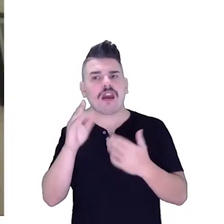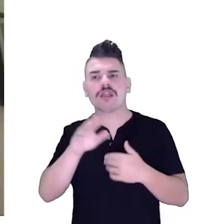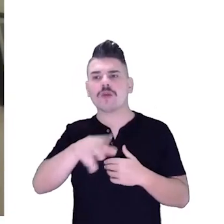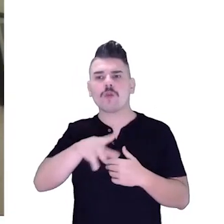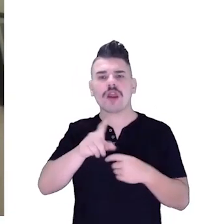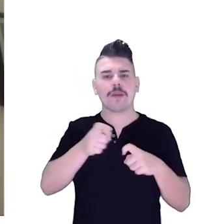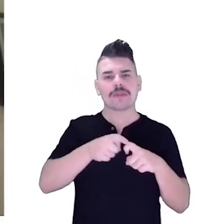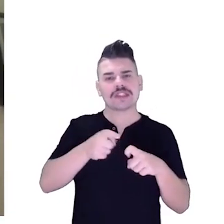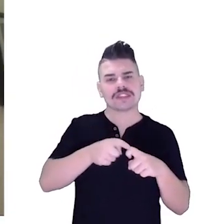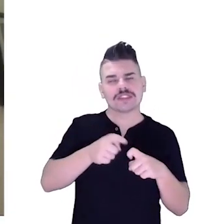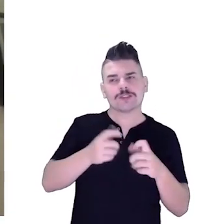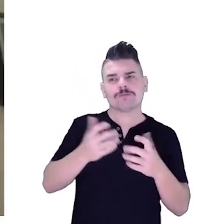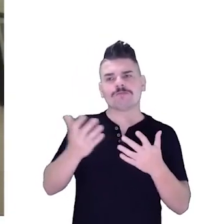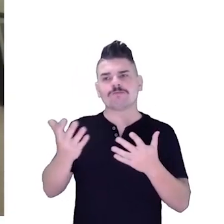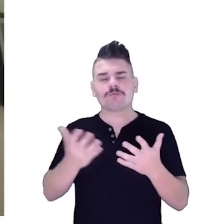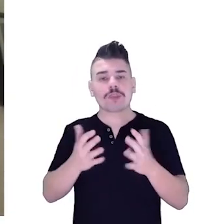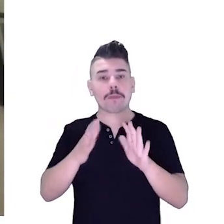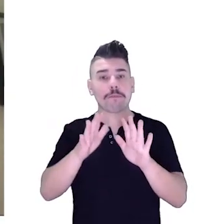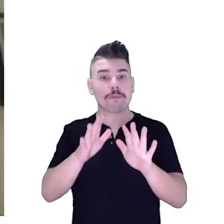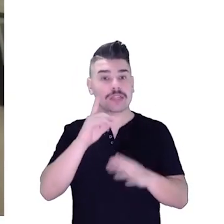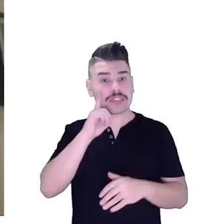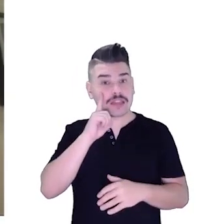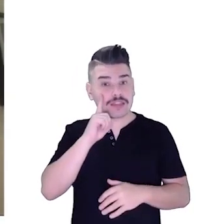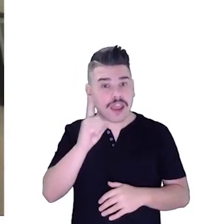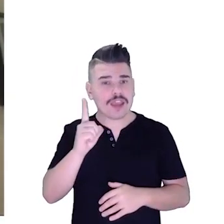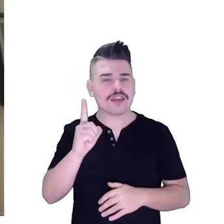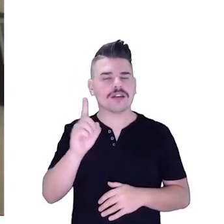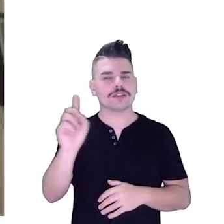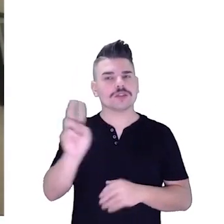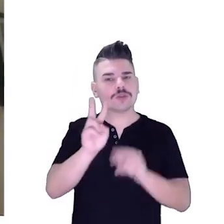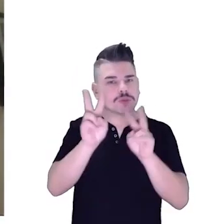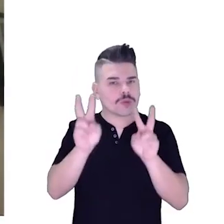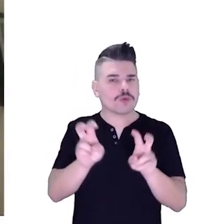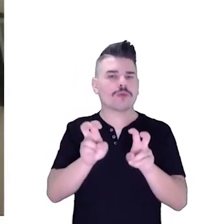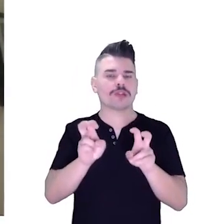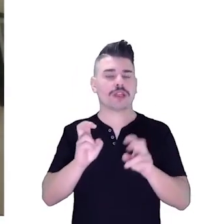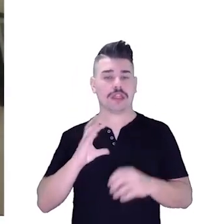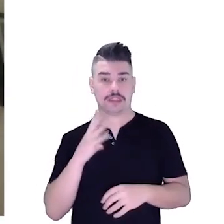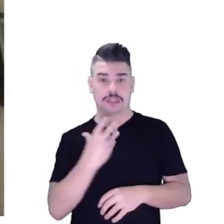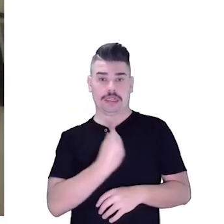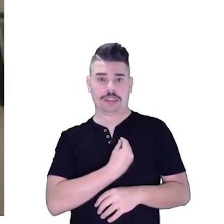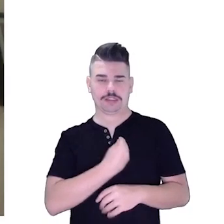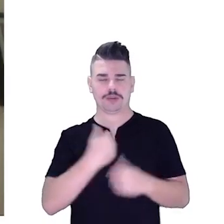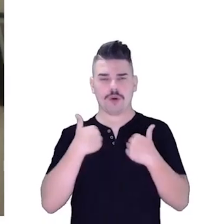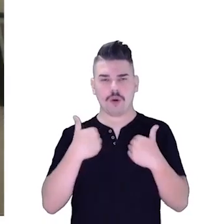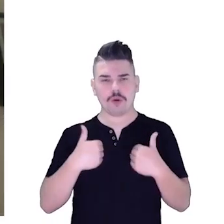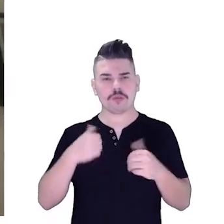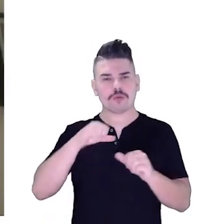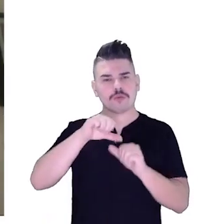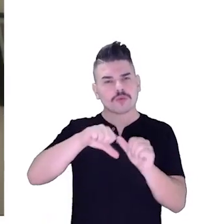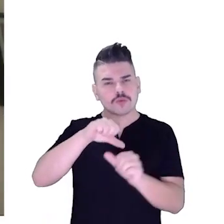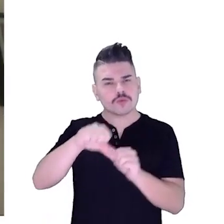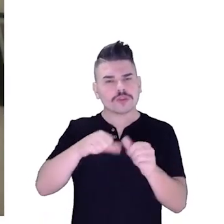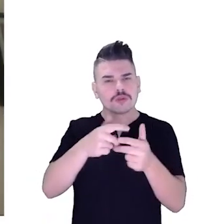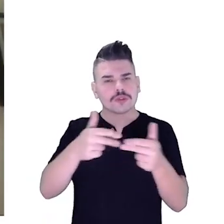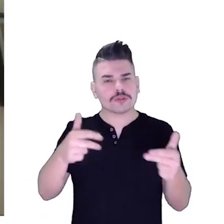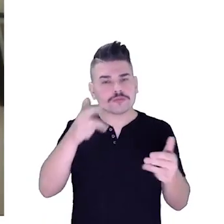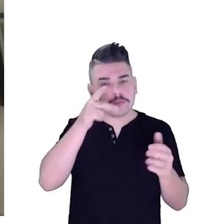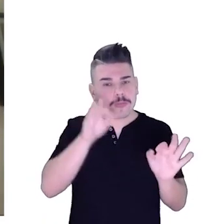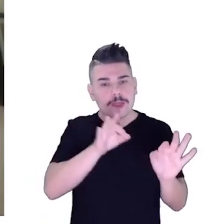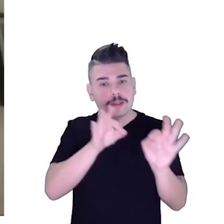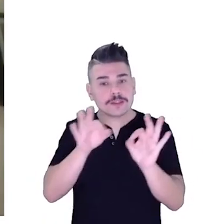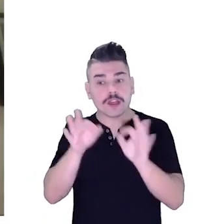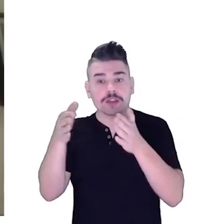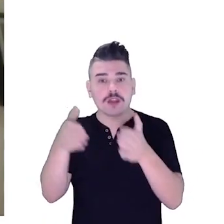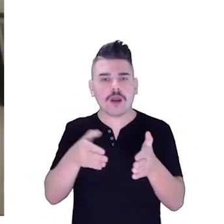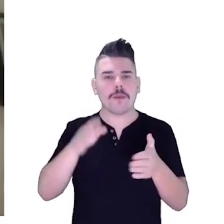medicina, mas quando a ideia de transexualidade com mudanças corporais assistidas, né,